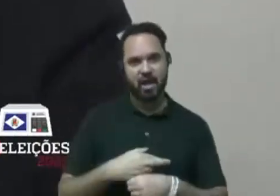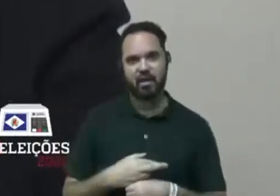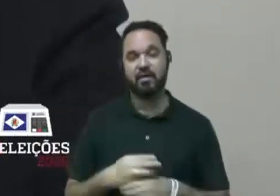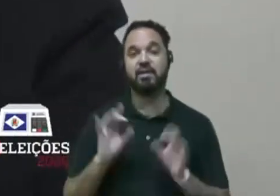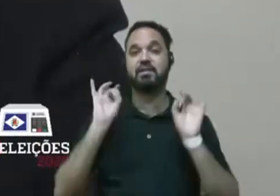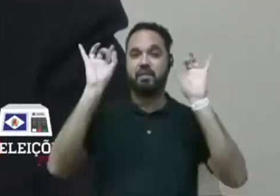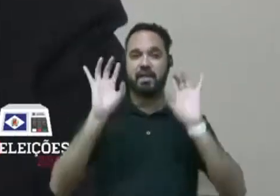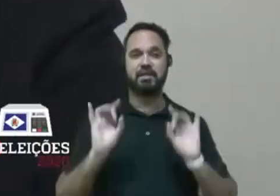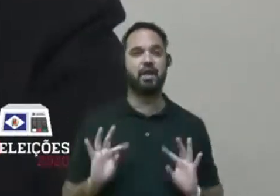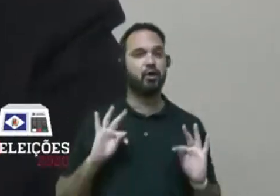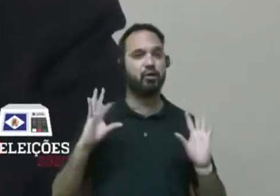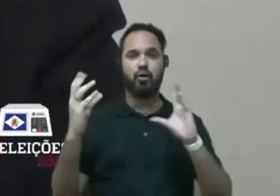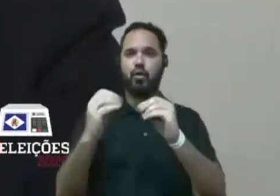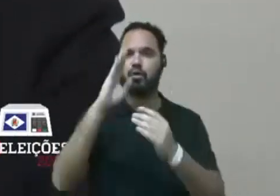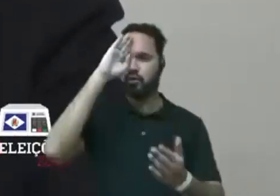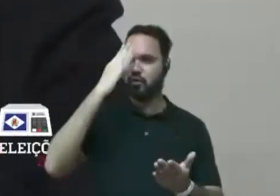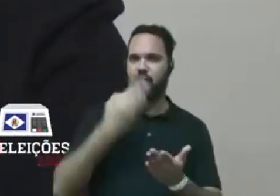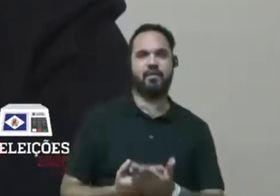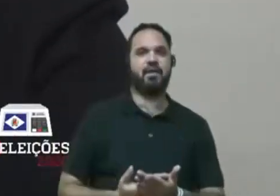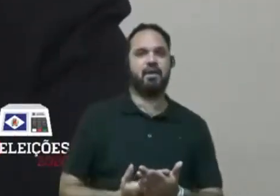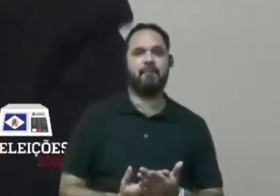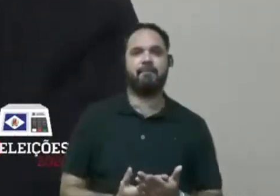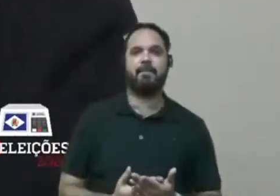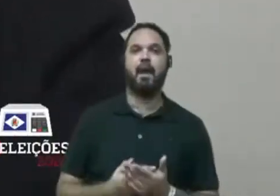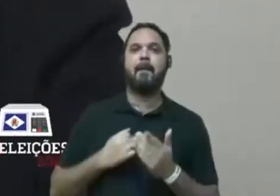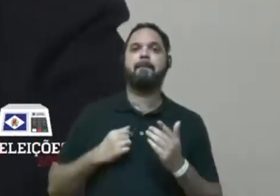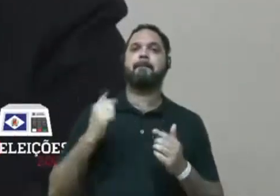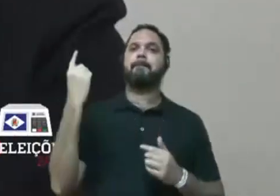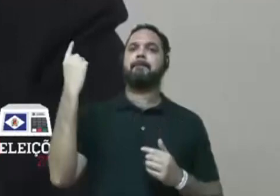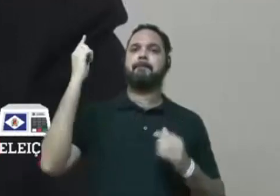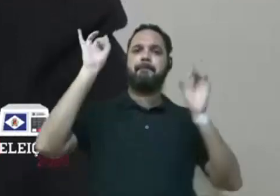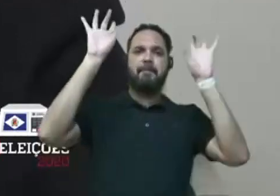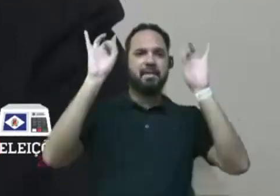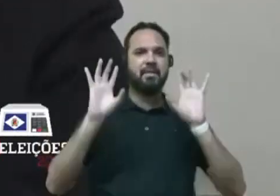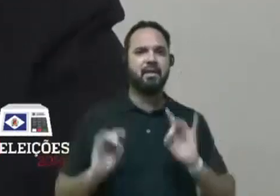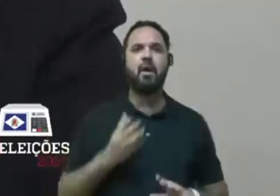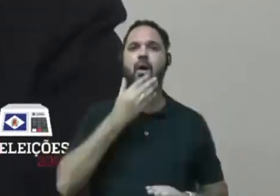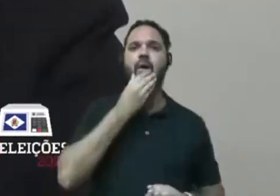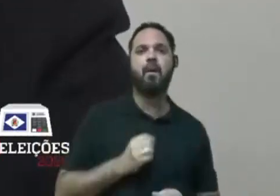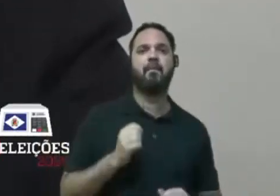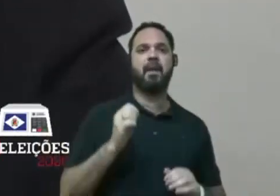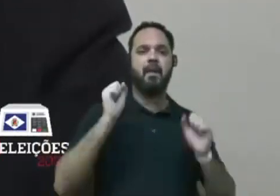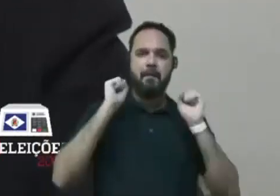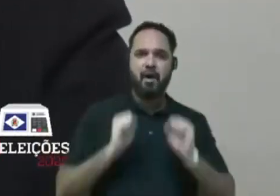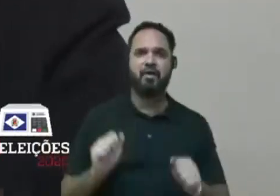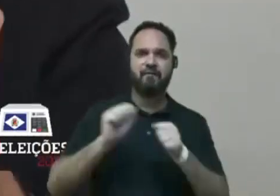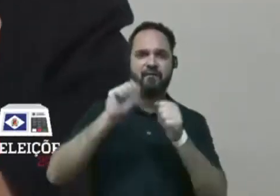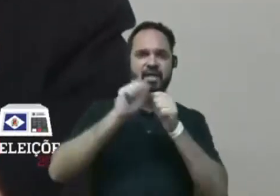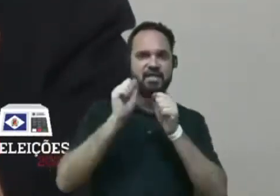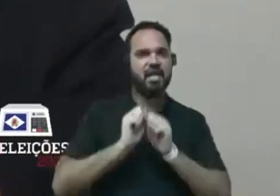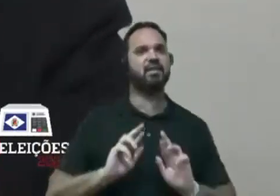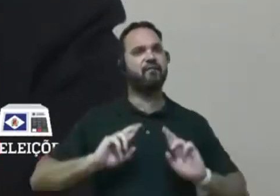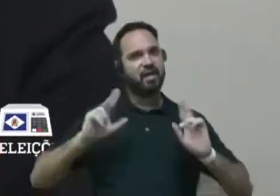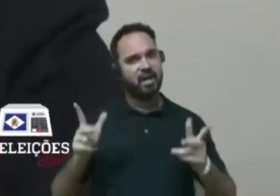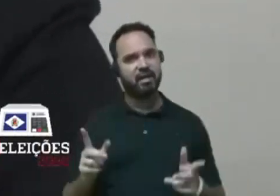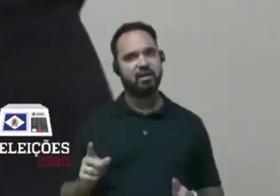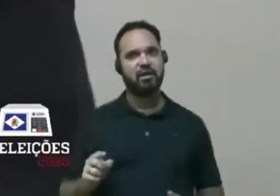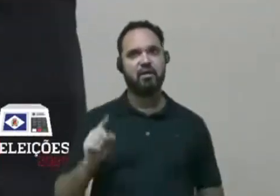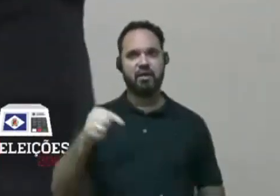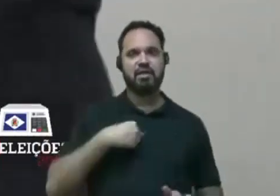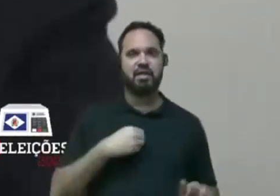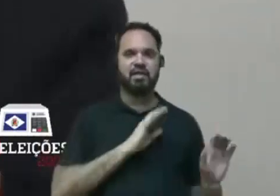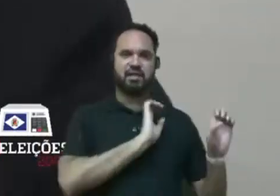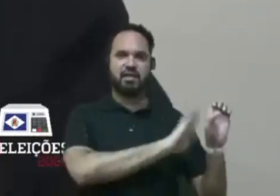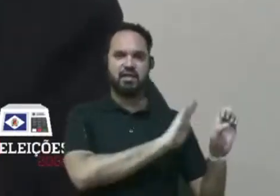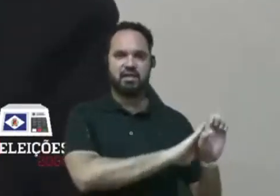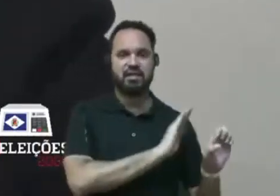em especial a todos que confiam que principalmente o homem público pode fazer diferença se vocês quiseram esquerda